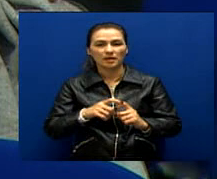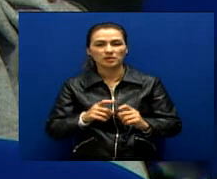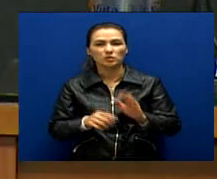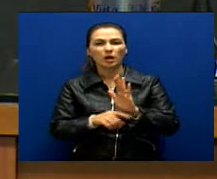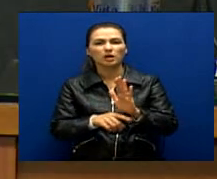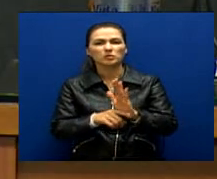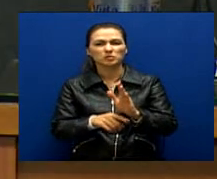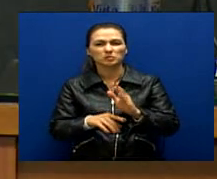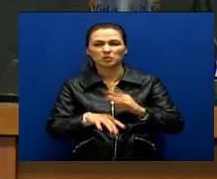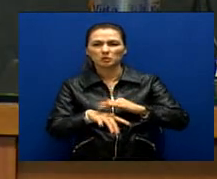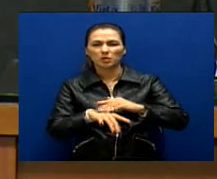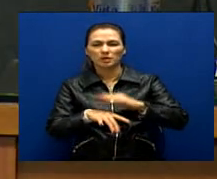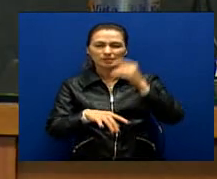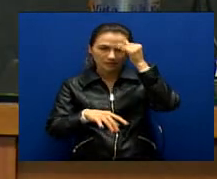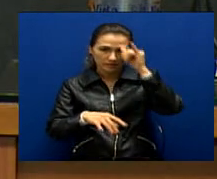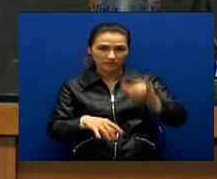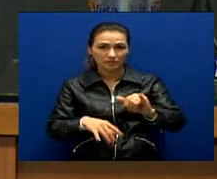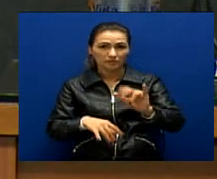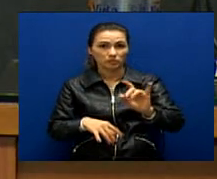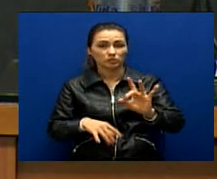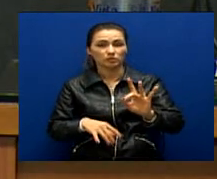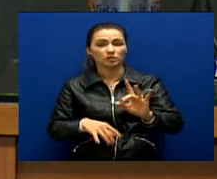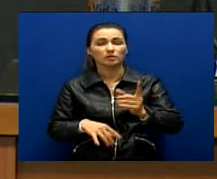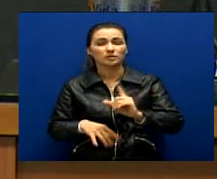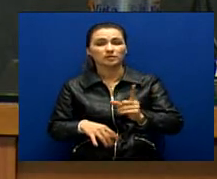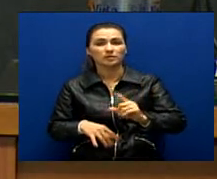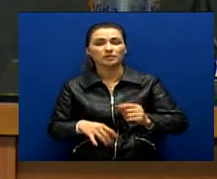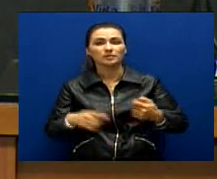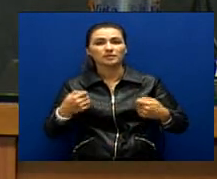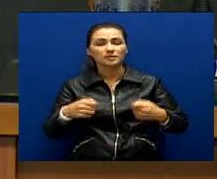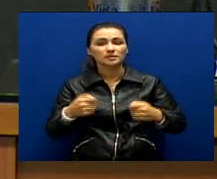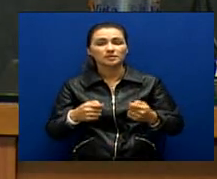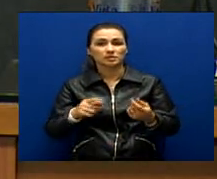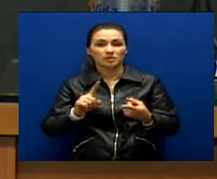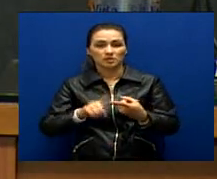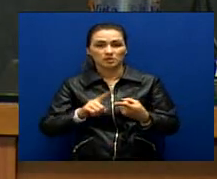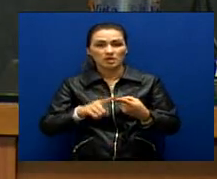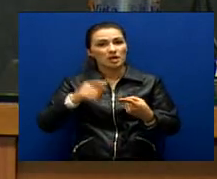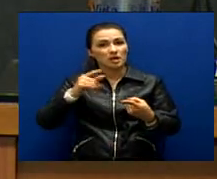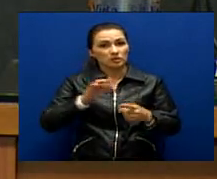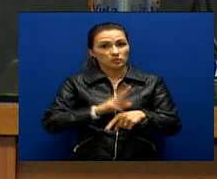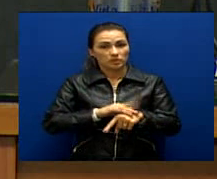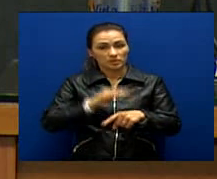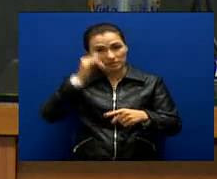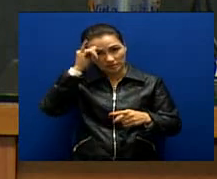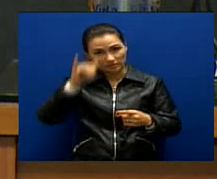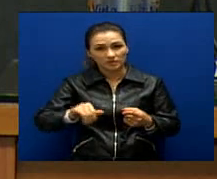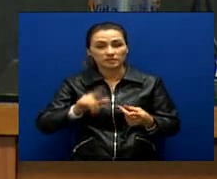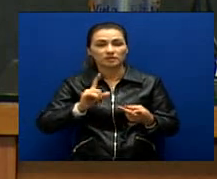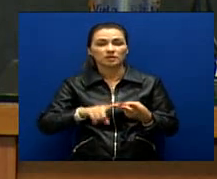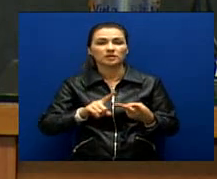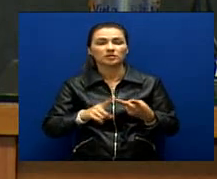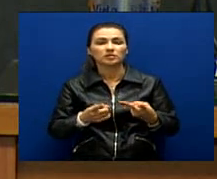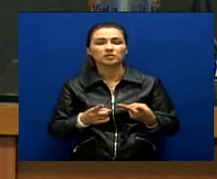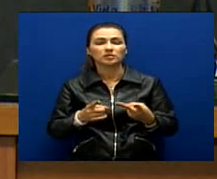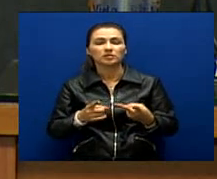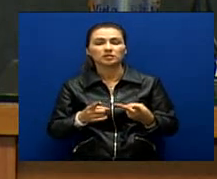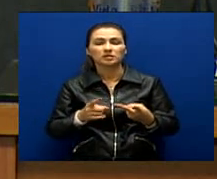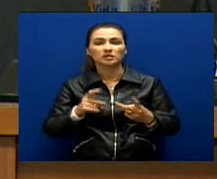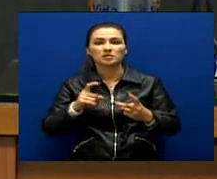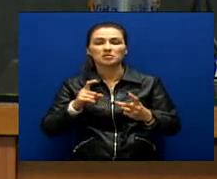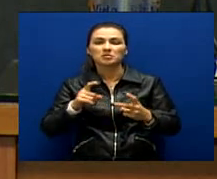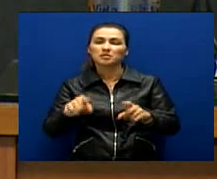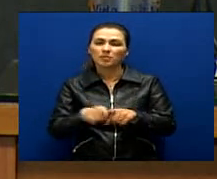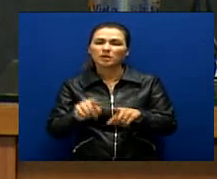integral porque todo mundo precisa de promoção e também se tratados e curados aliviado na sua dor